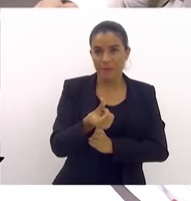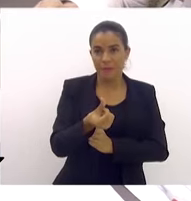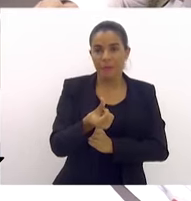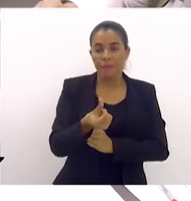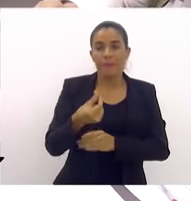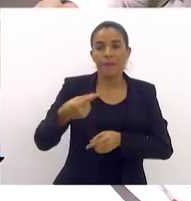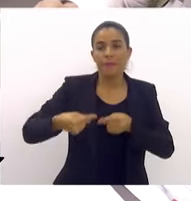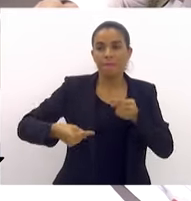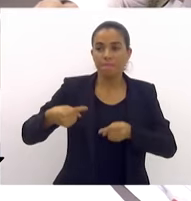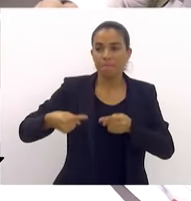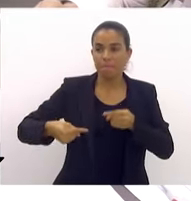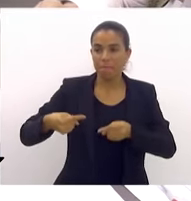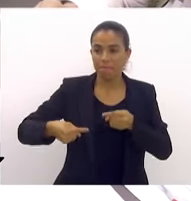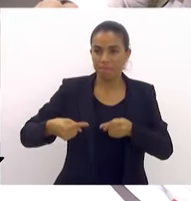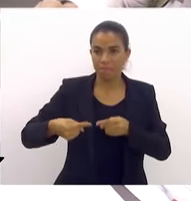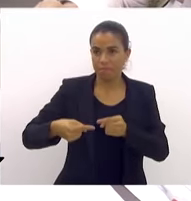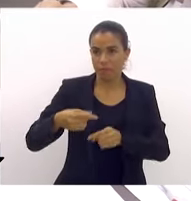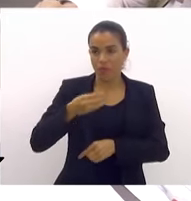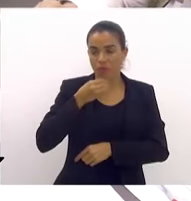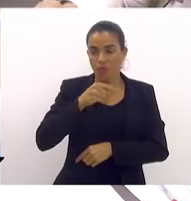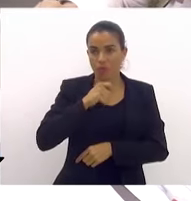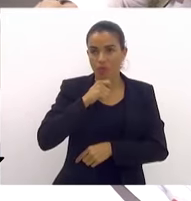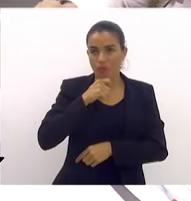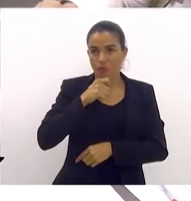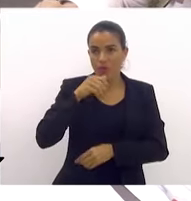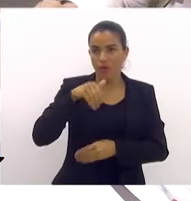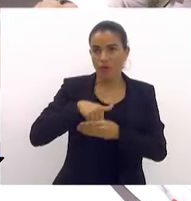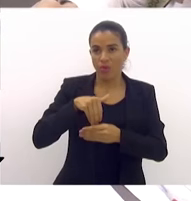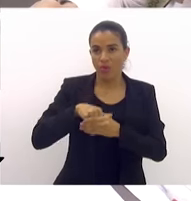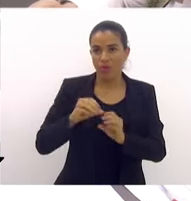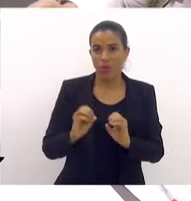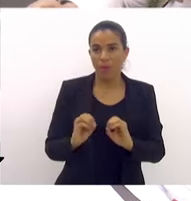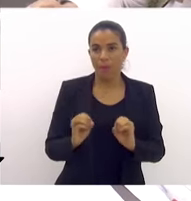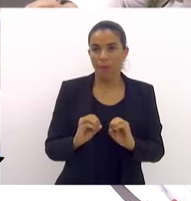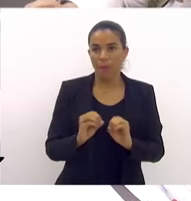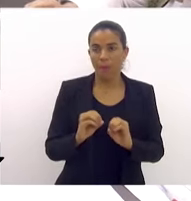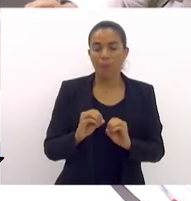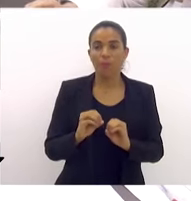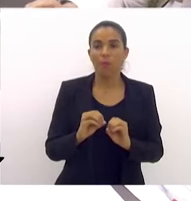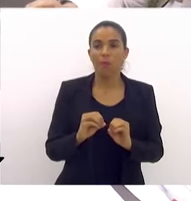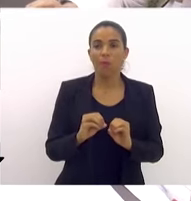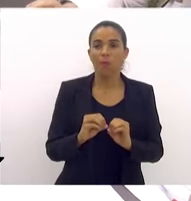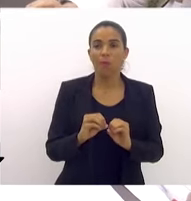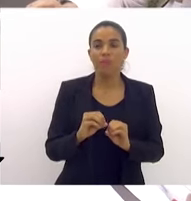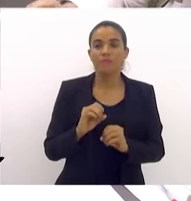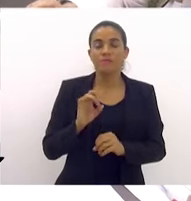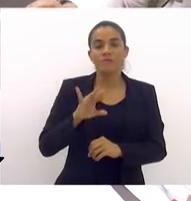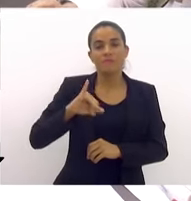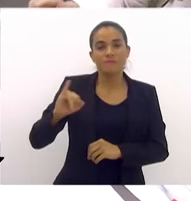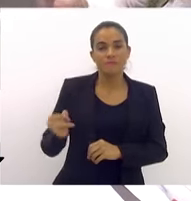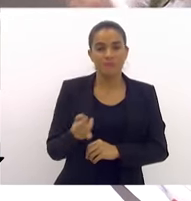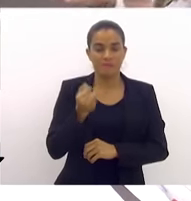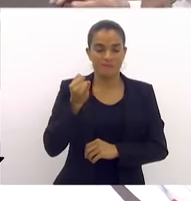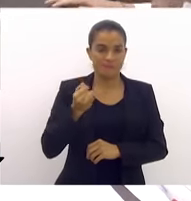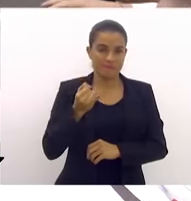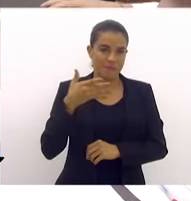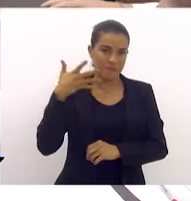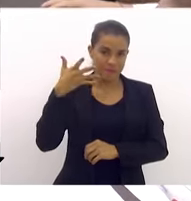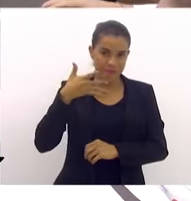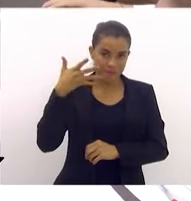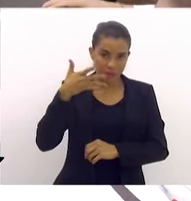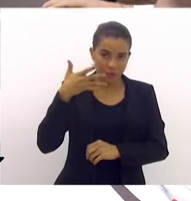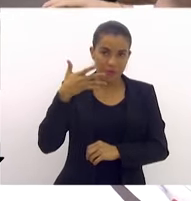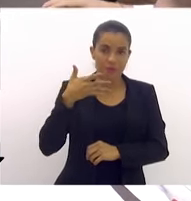uma discussão. A gente não votou ainda o projeto. Eu vou me incluir na discussão. Só para pegar um gancho muito rapidamente na fala do deputado Mink. E aqui